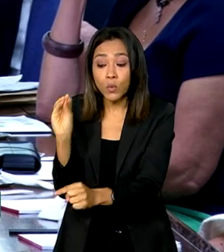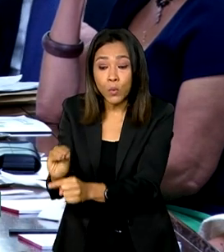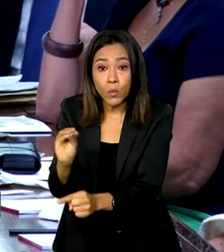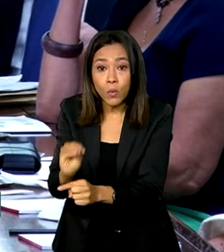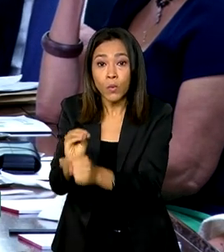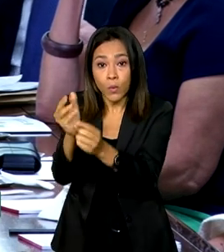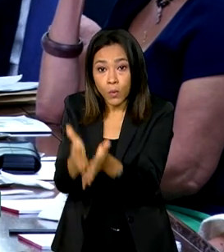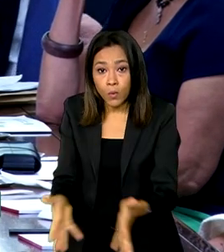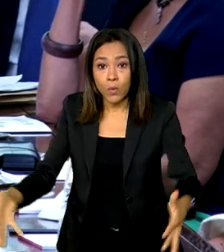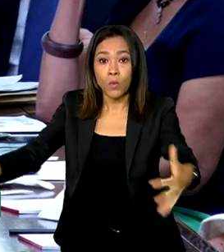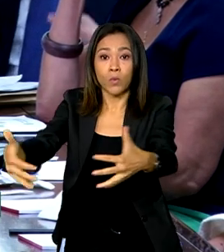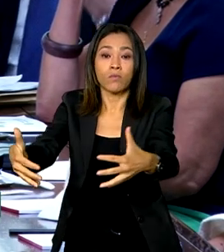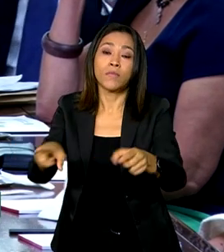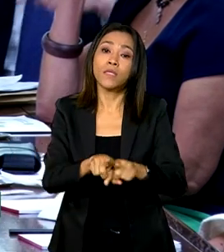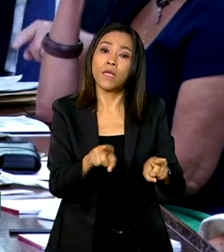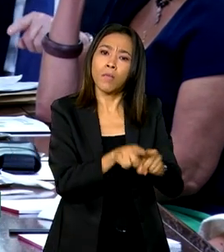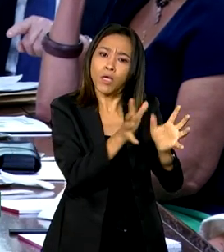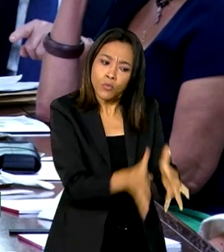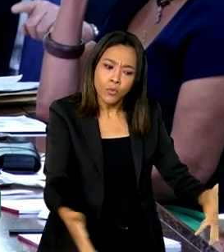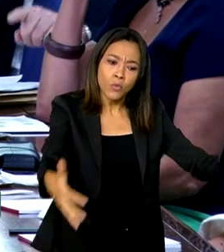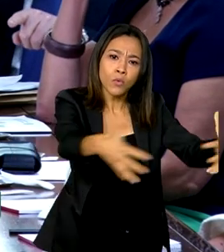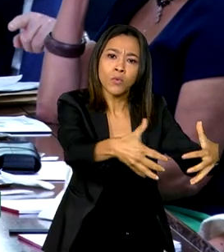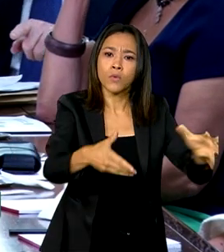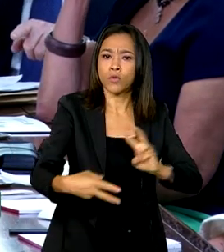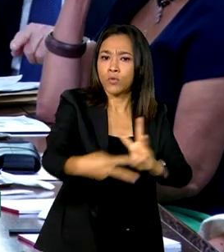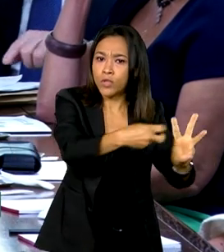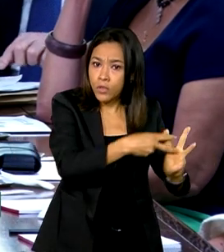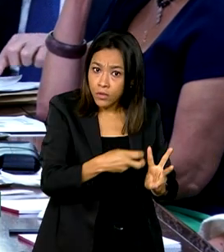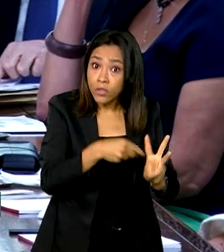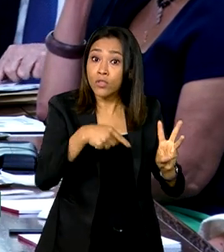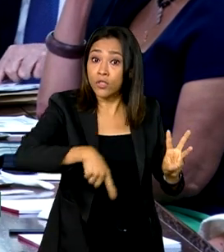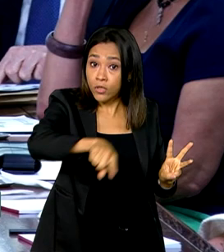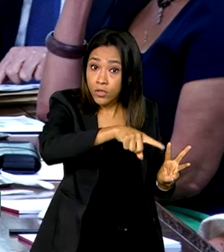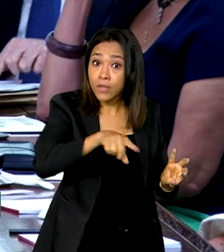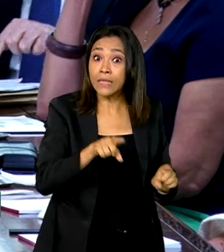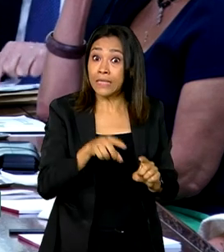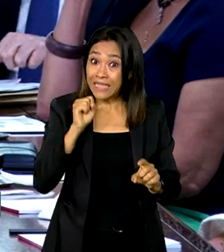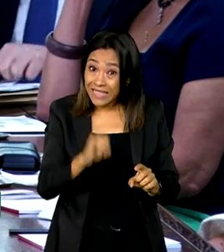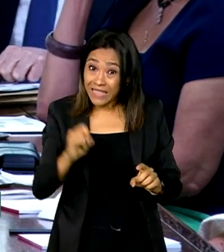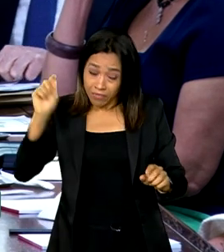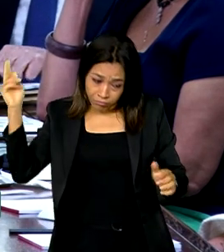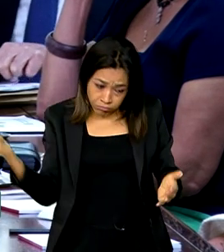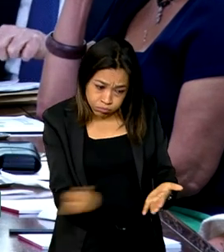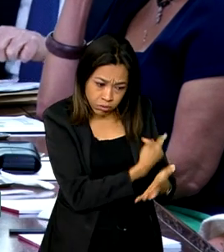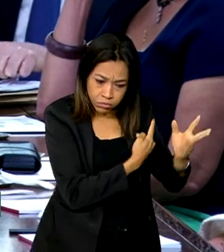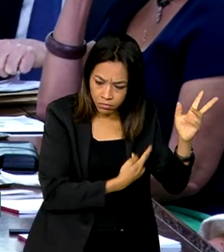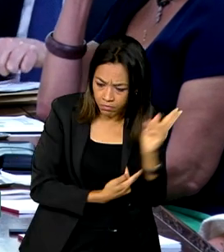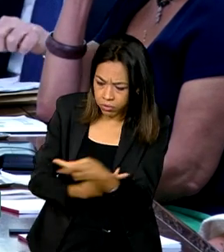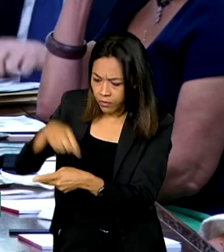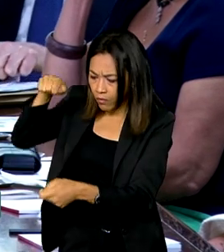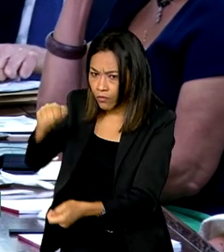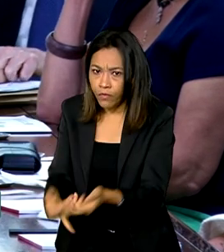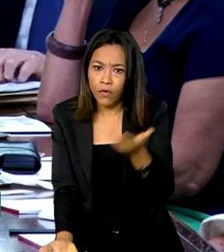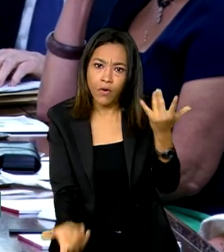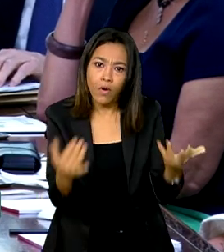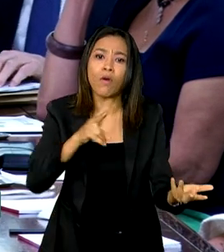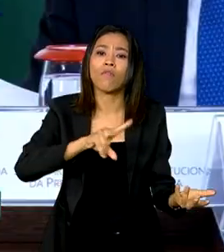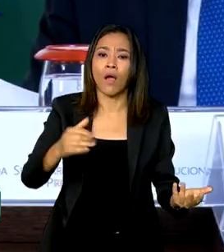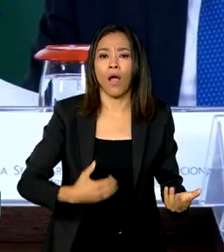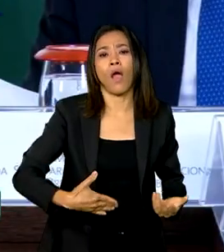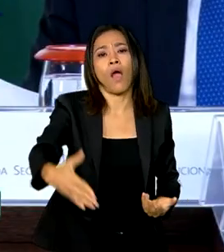reservas indígenas se pegarem fogo criminosamente constituirão agravantes para as penas que